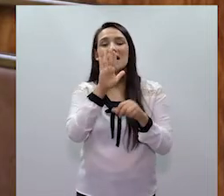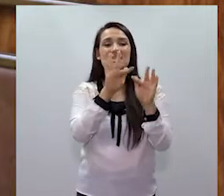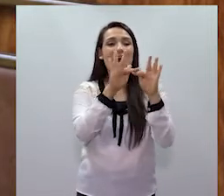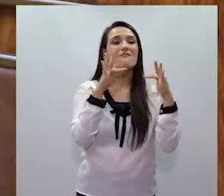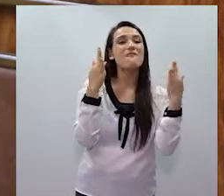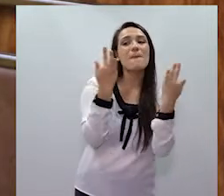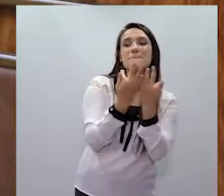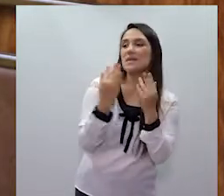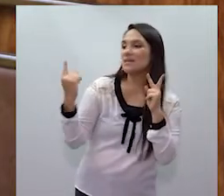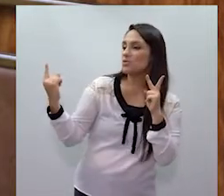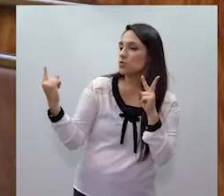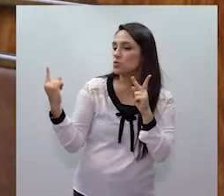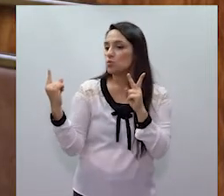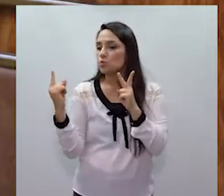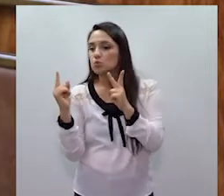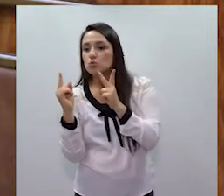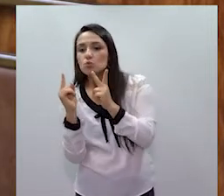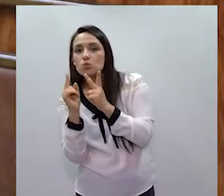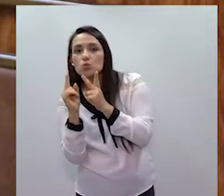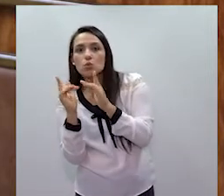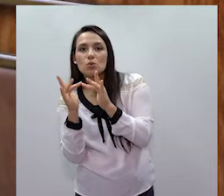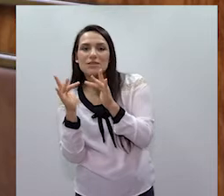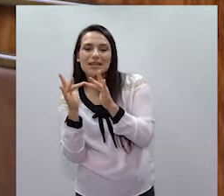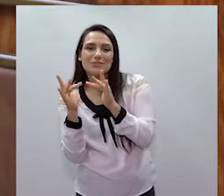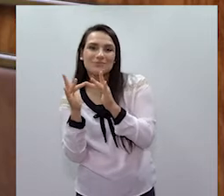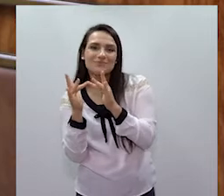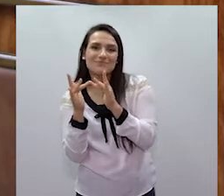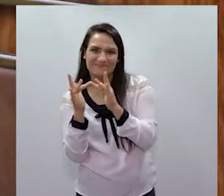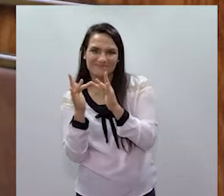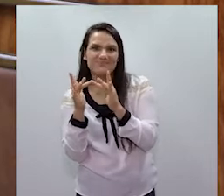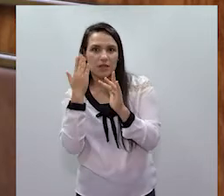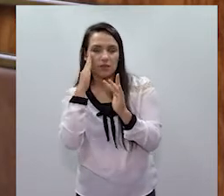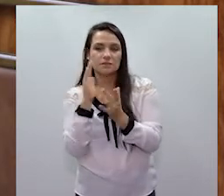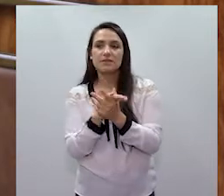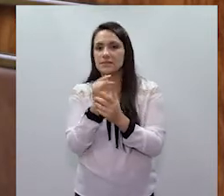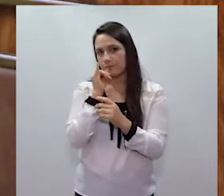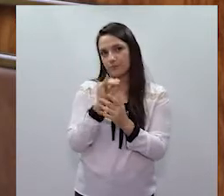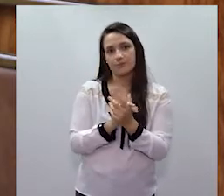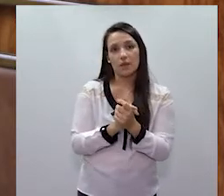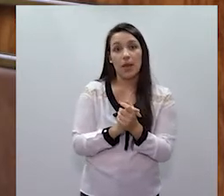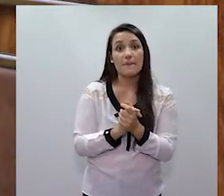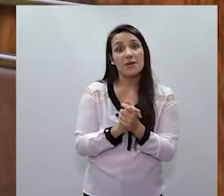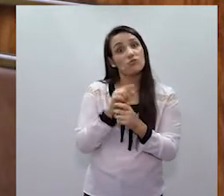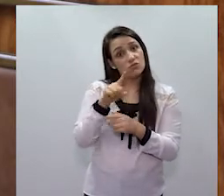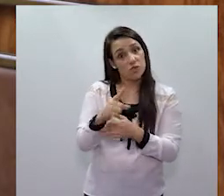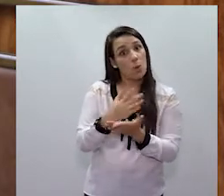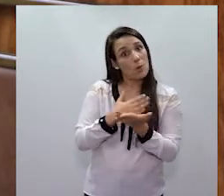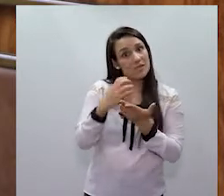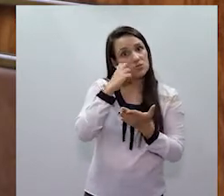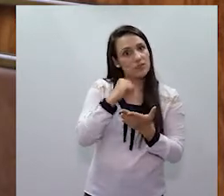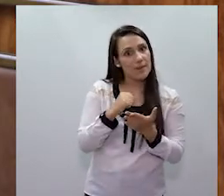adotar, ela não leva a criança para casa imediatamente. Ela começa uma amizade com essa criança por meio